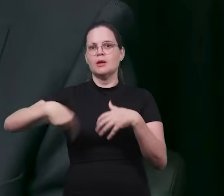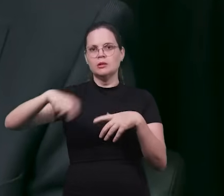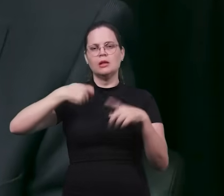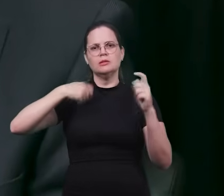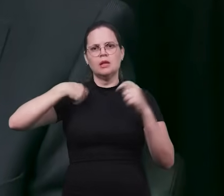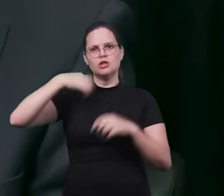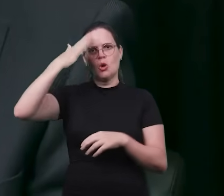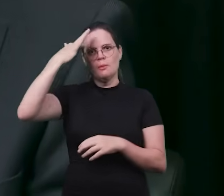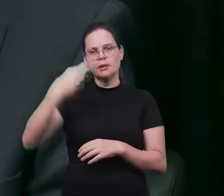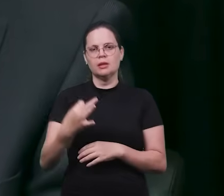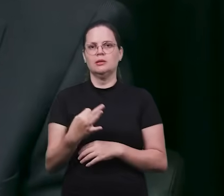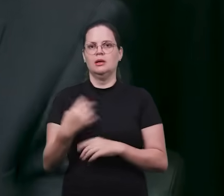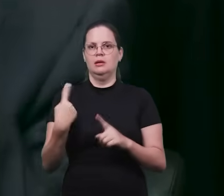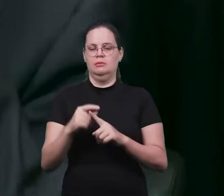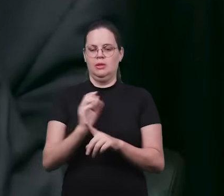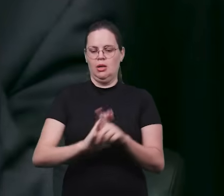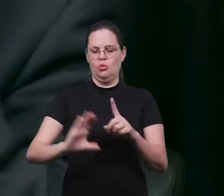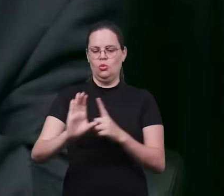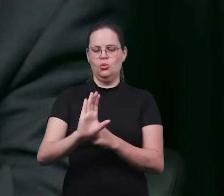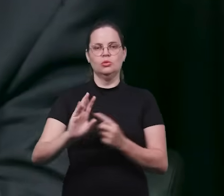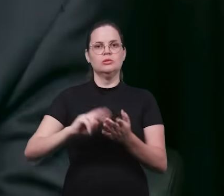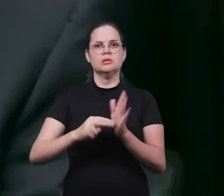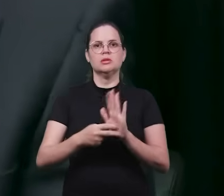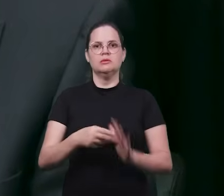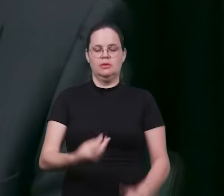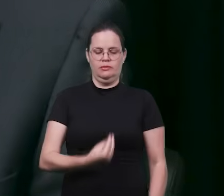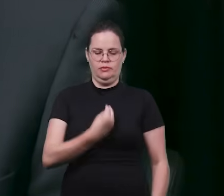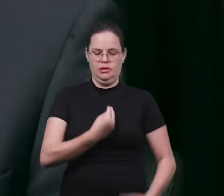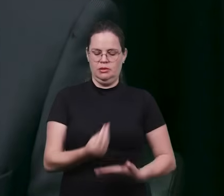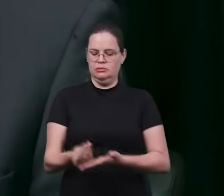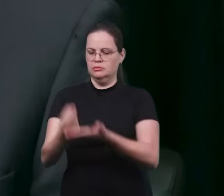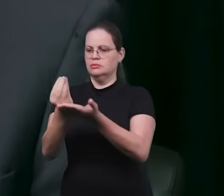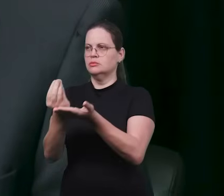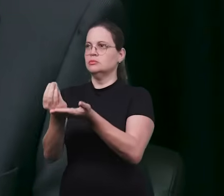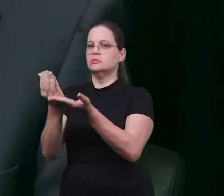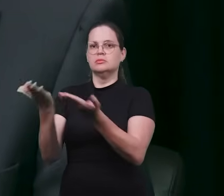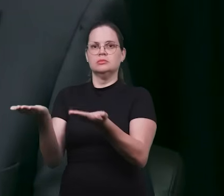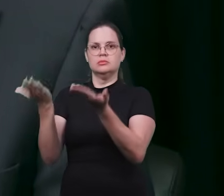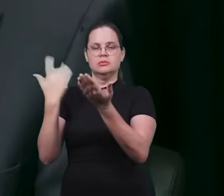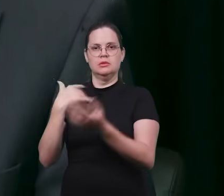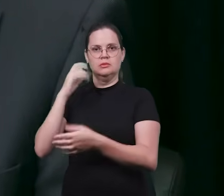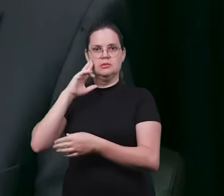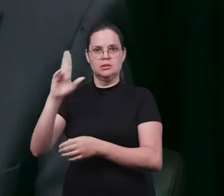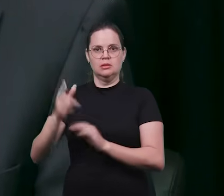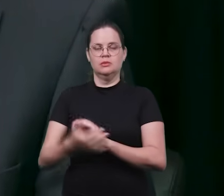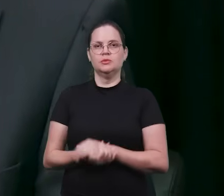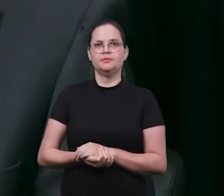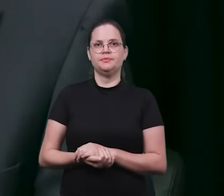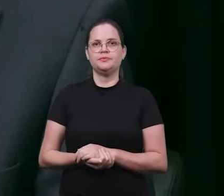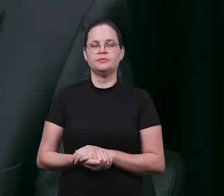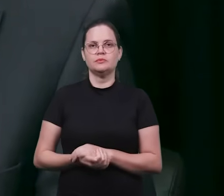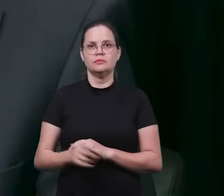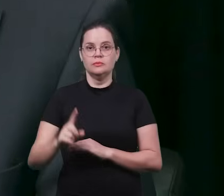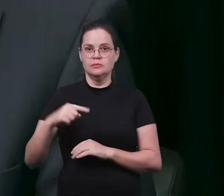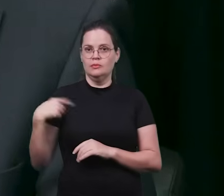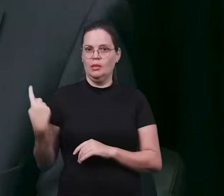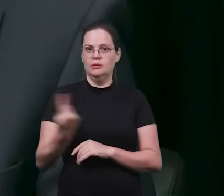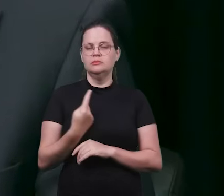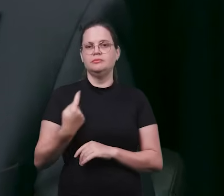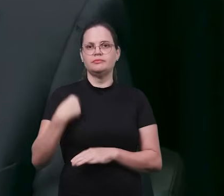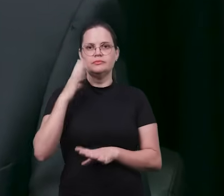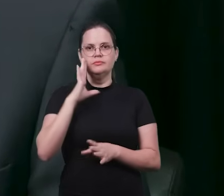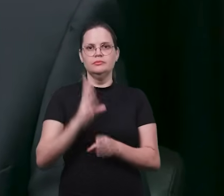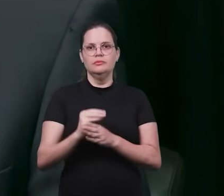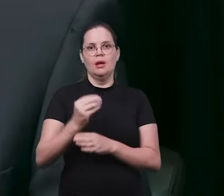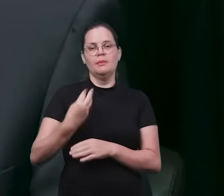de entrega da nossa vida, né? É a vida no altar, é a vida no altar. Para nós, o espiritual